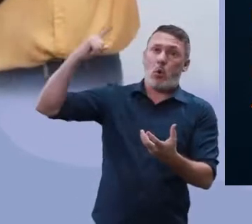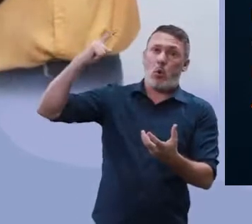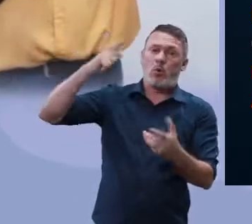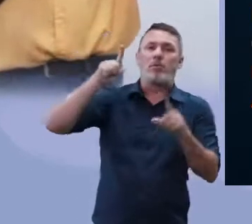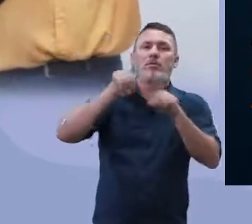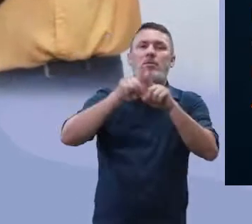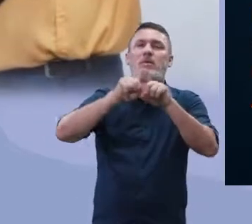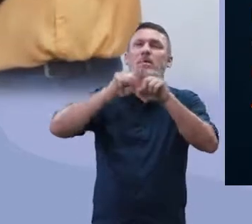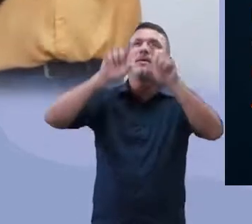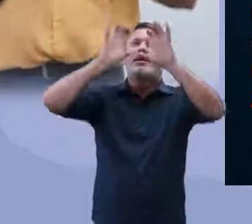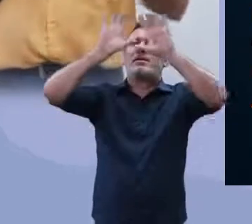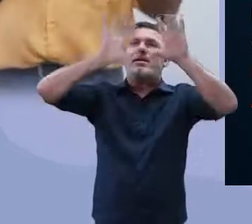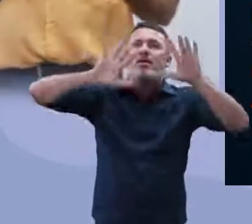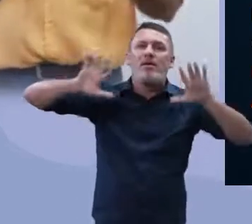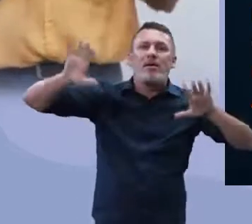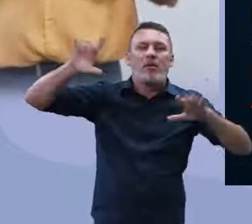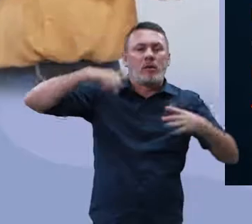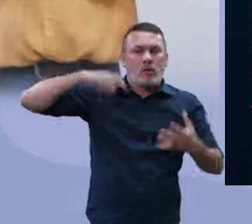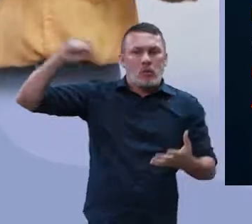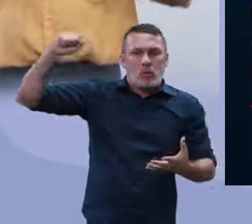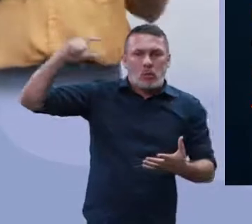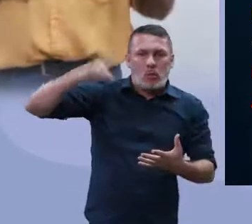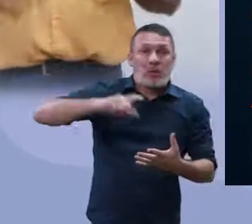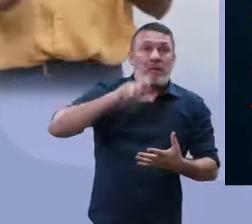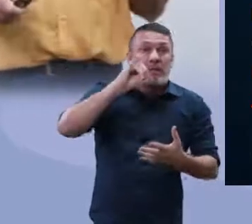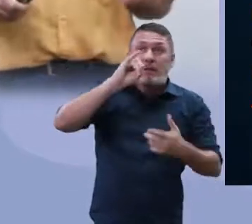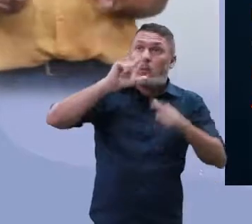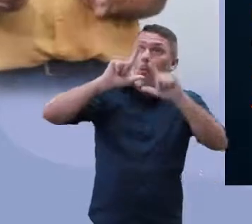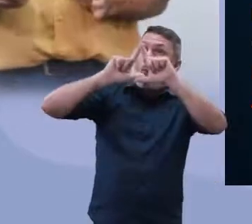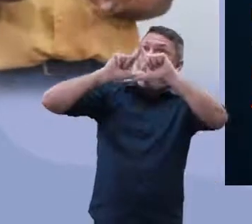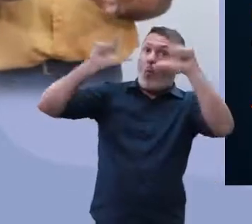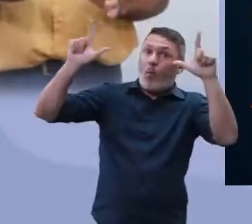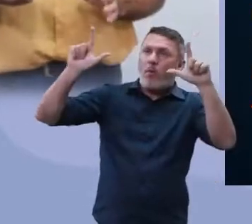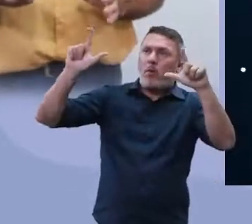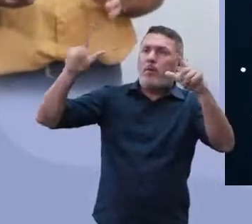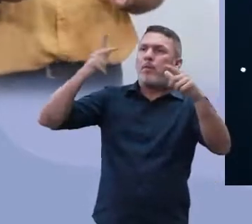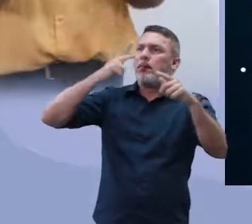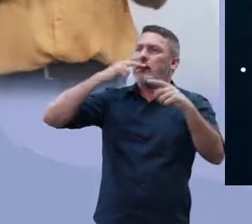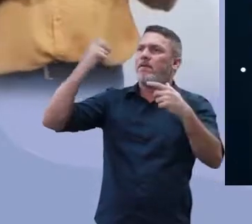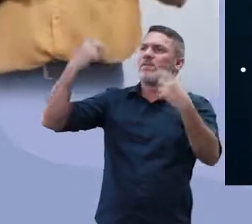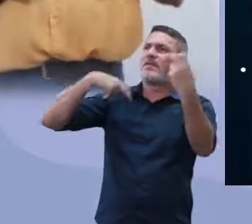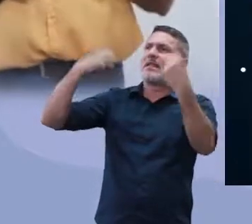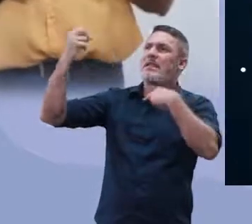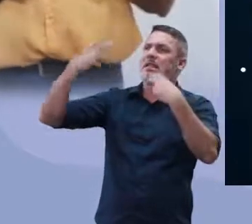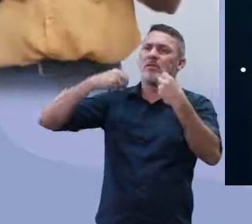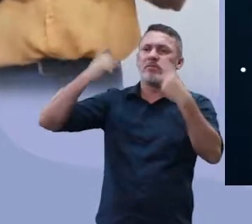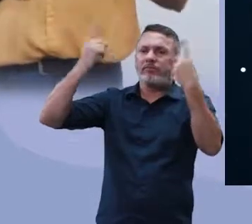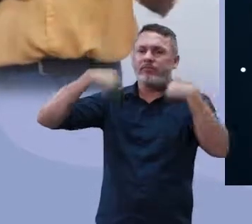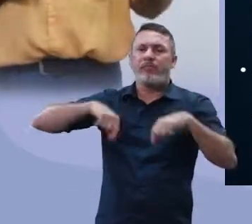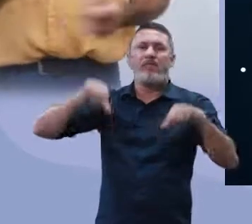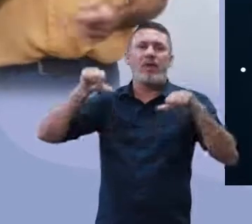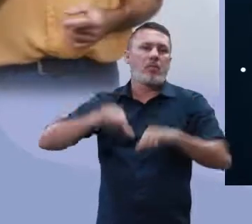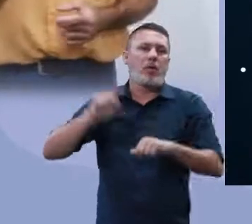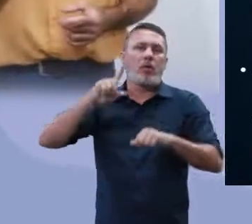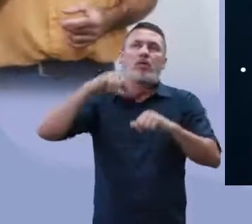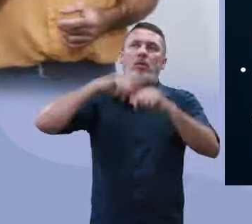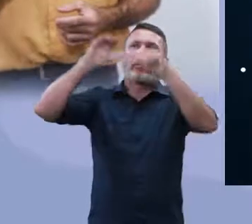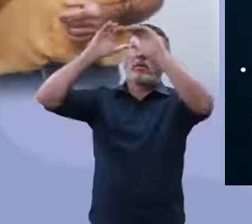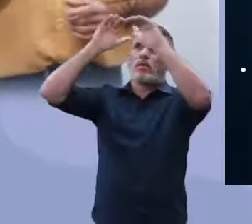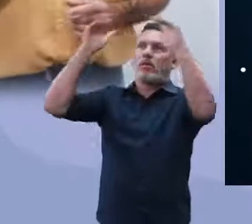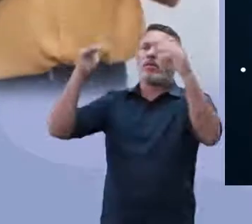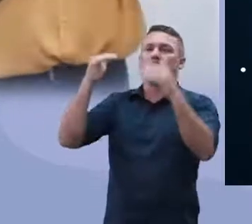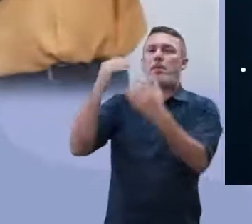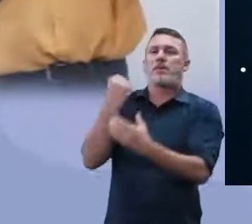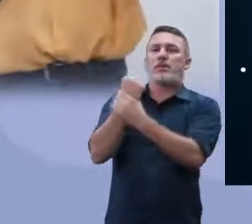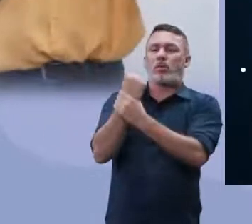do espaço chegue até nós e nos atinja de forma representativa. E aí o que acontece? Como a gente pode ver na imagem